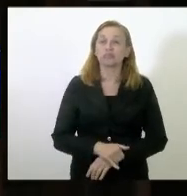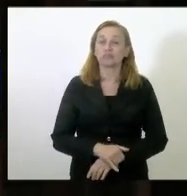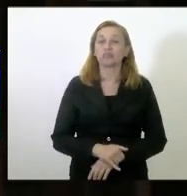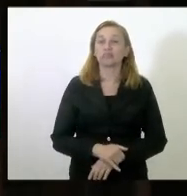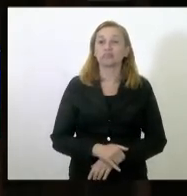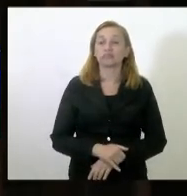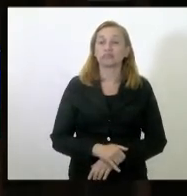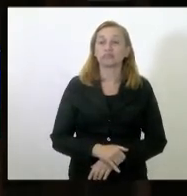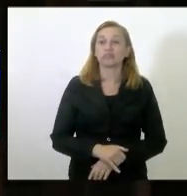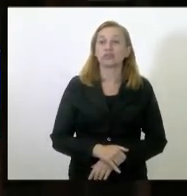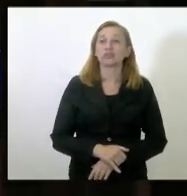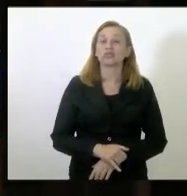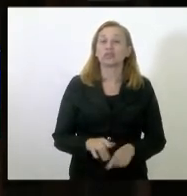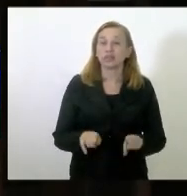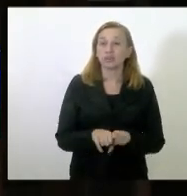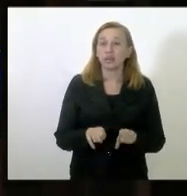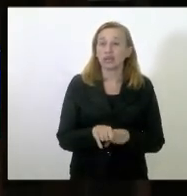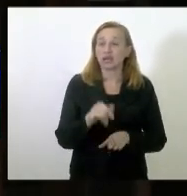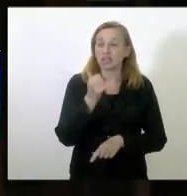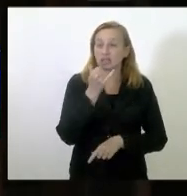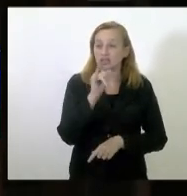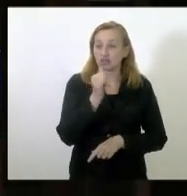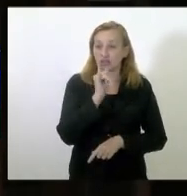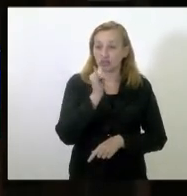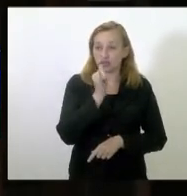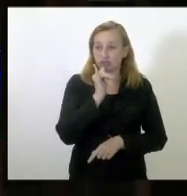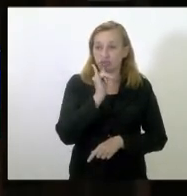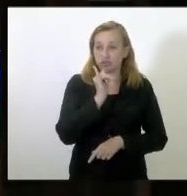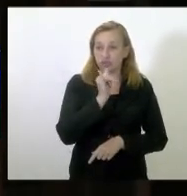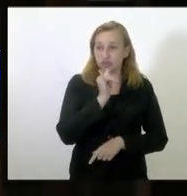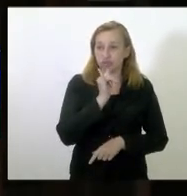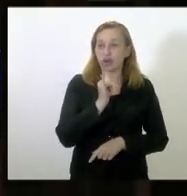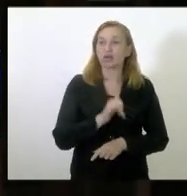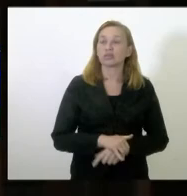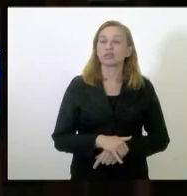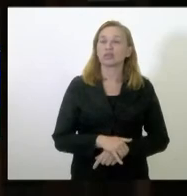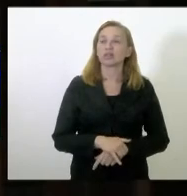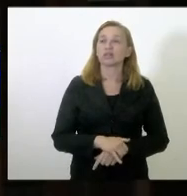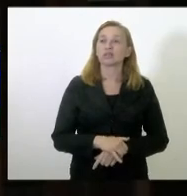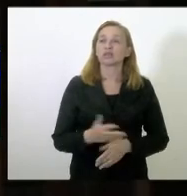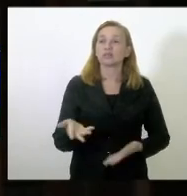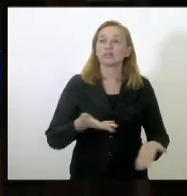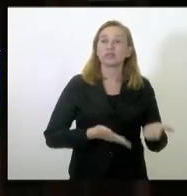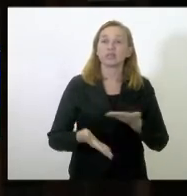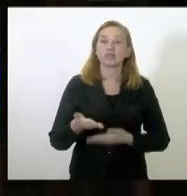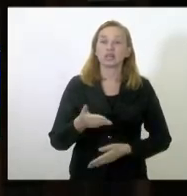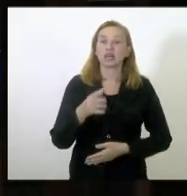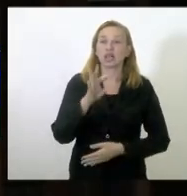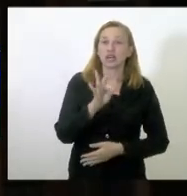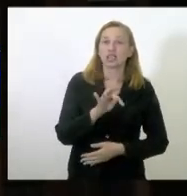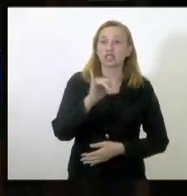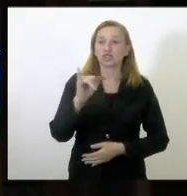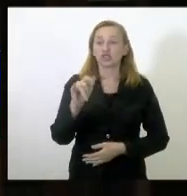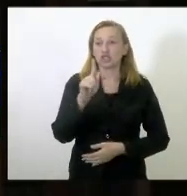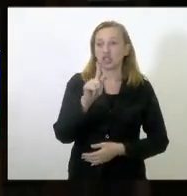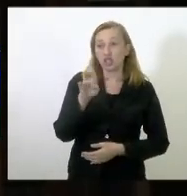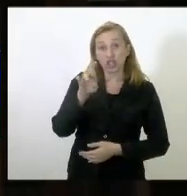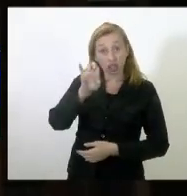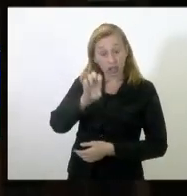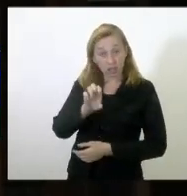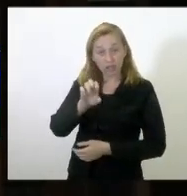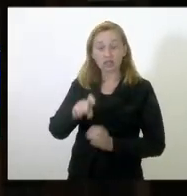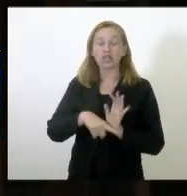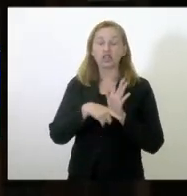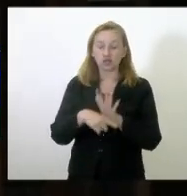ligado à elétrica também, que é em parceria com a Tigre, e isso tem